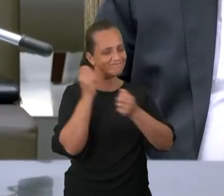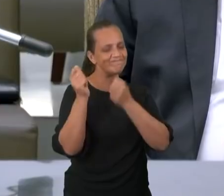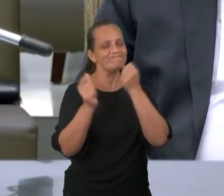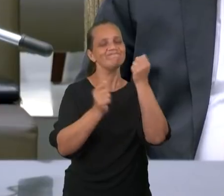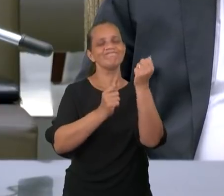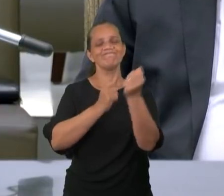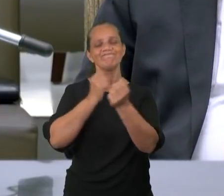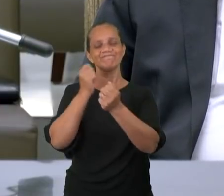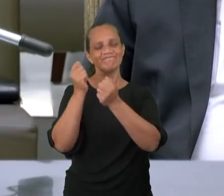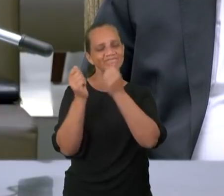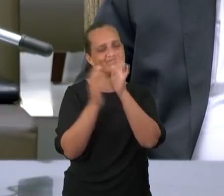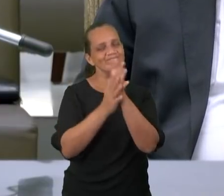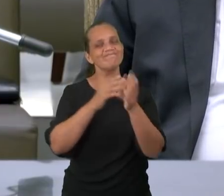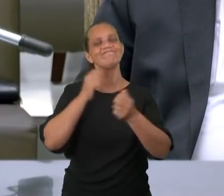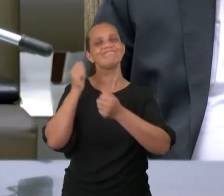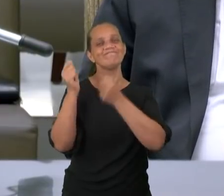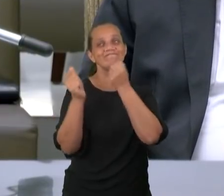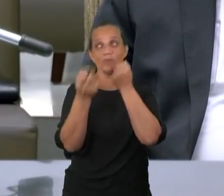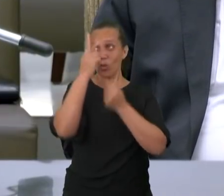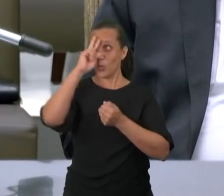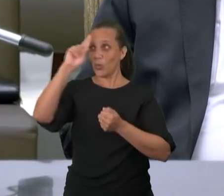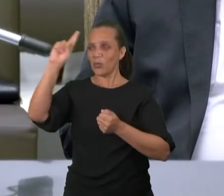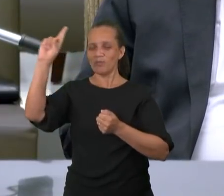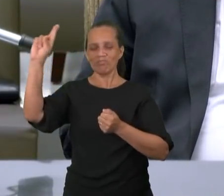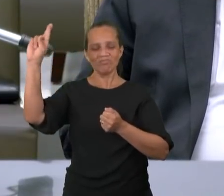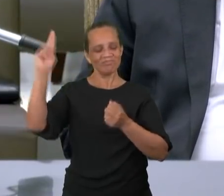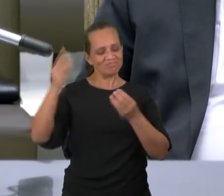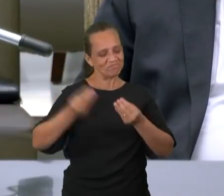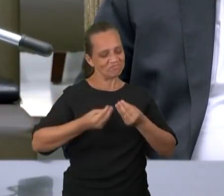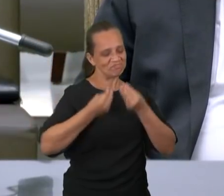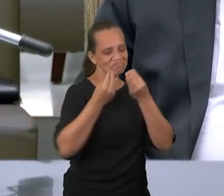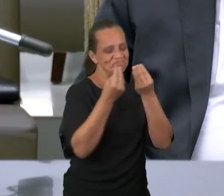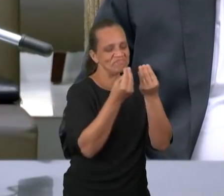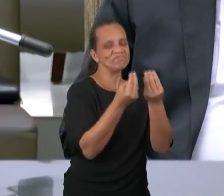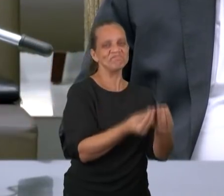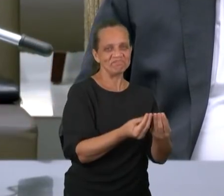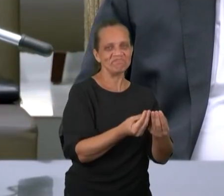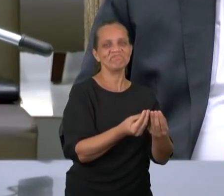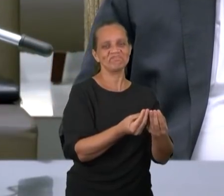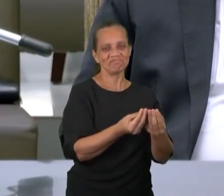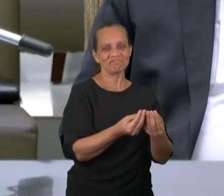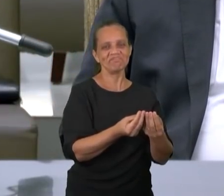Aleluia. O Senhor conceda.